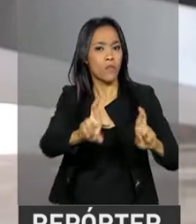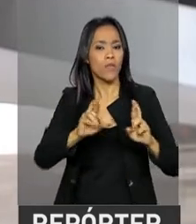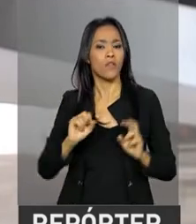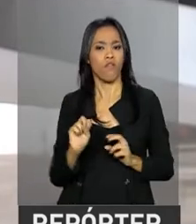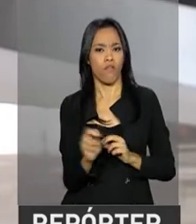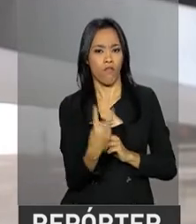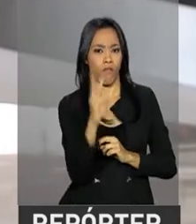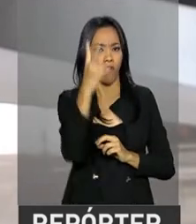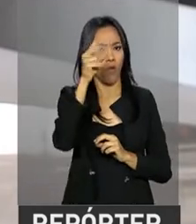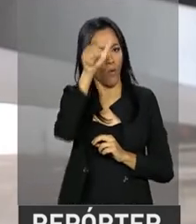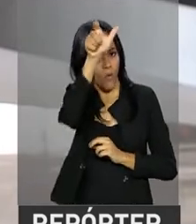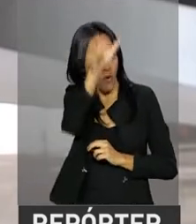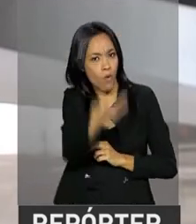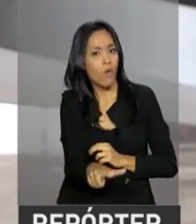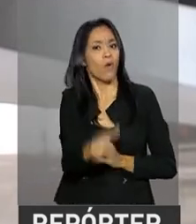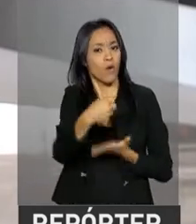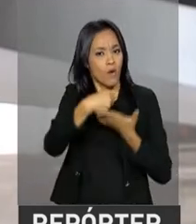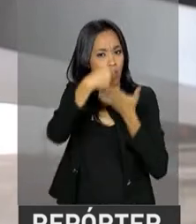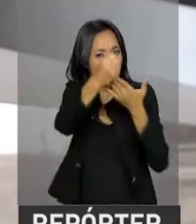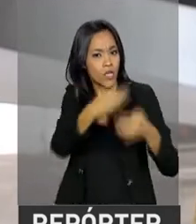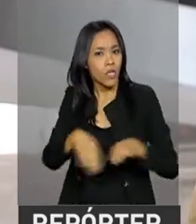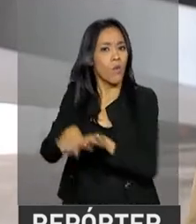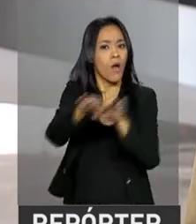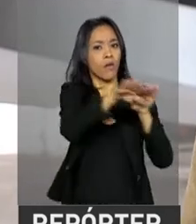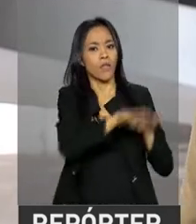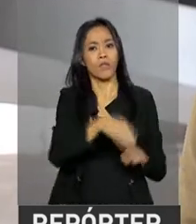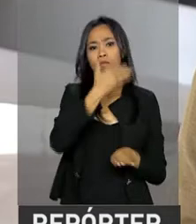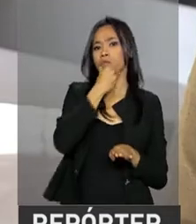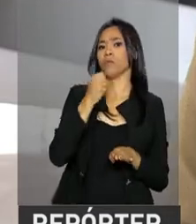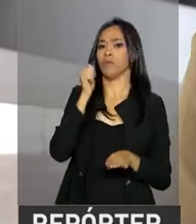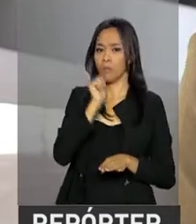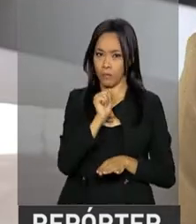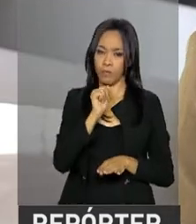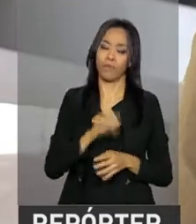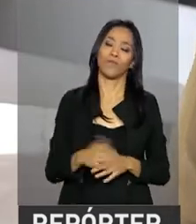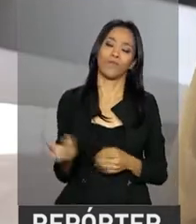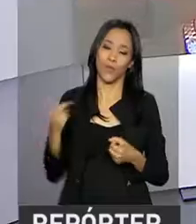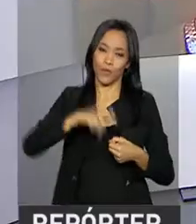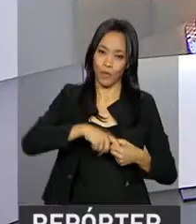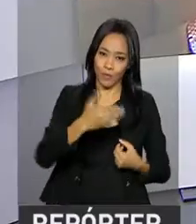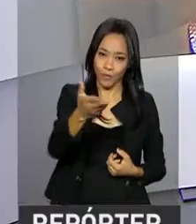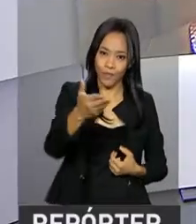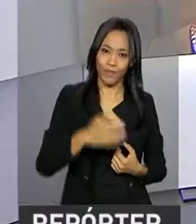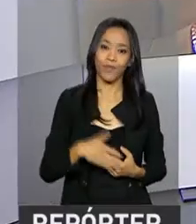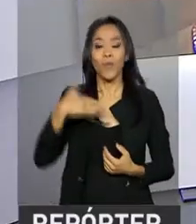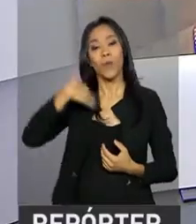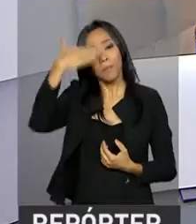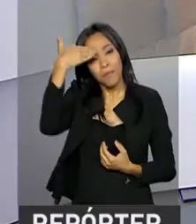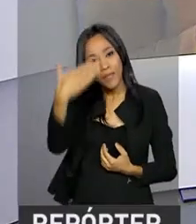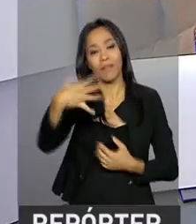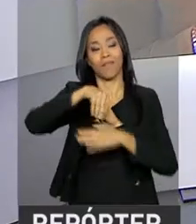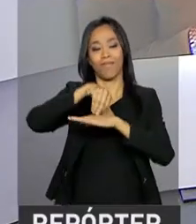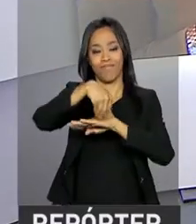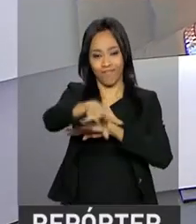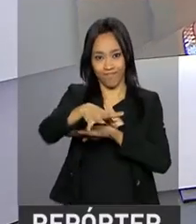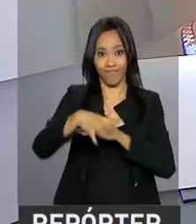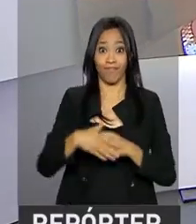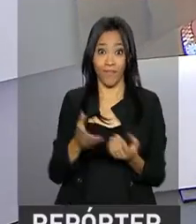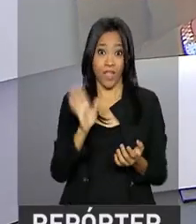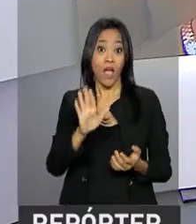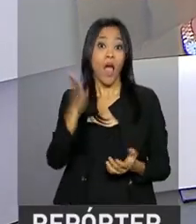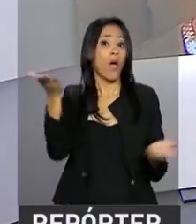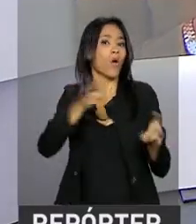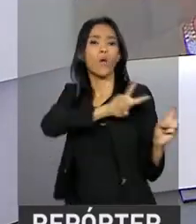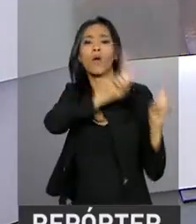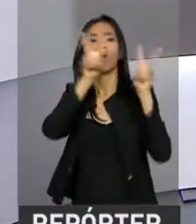da promoção da igualdade de gênero volto com você e leandro toró queimar obrigado pelas suas informações a gente vai